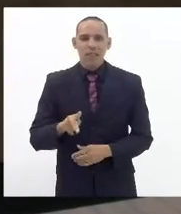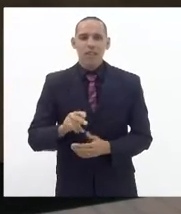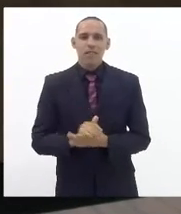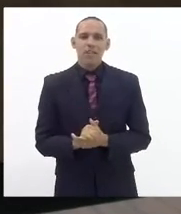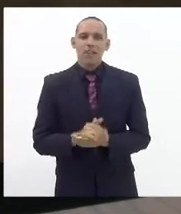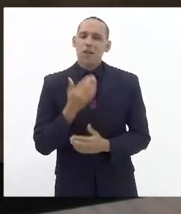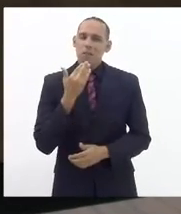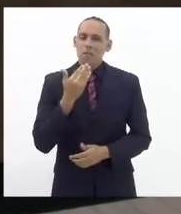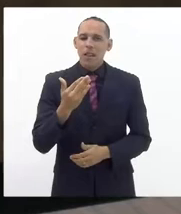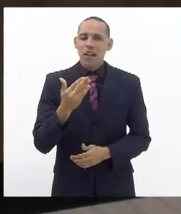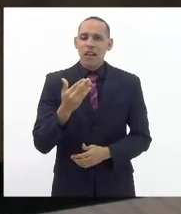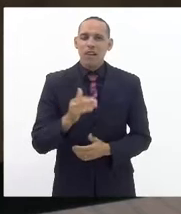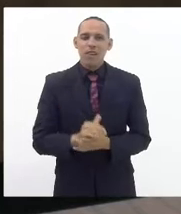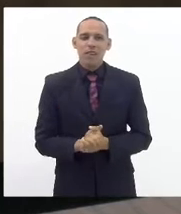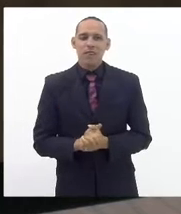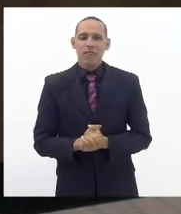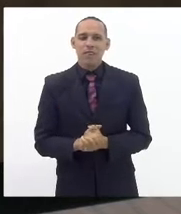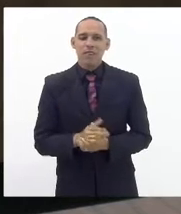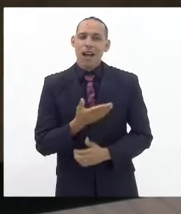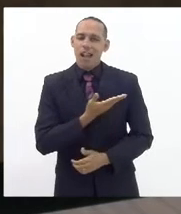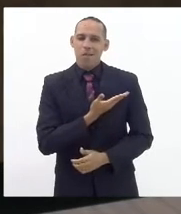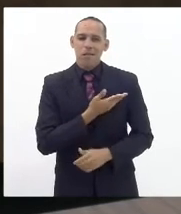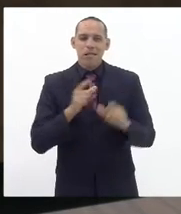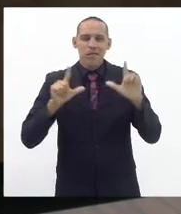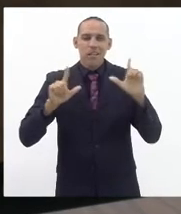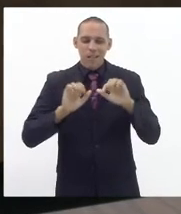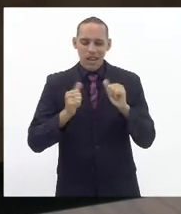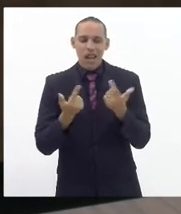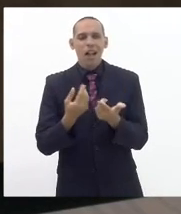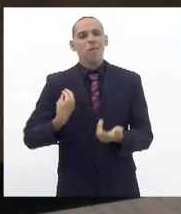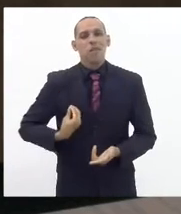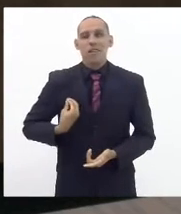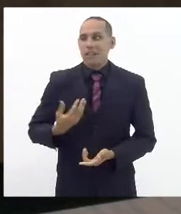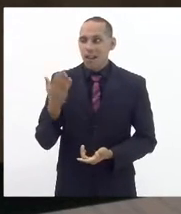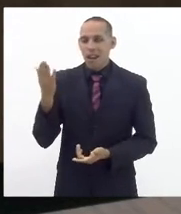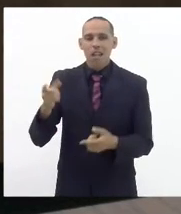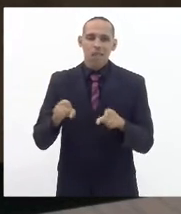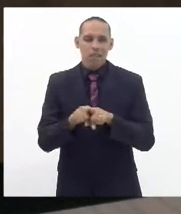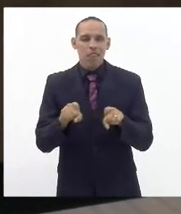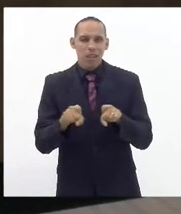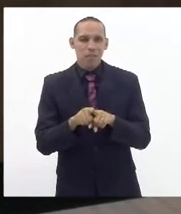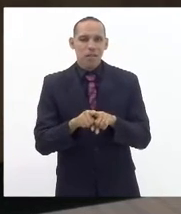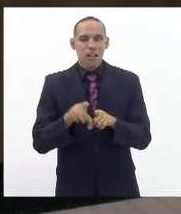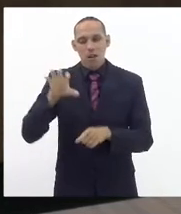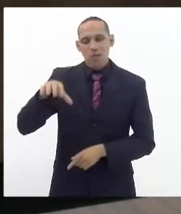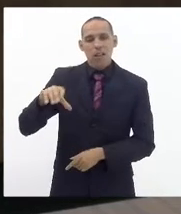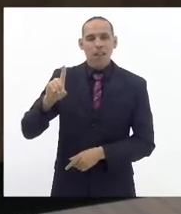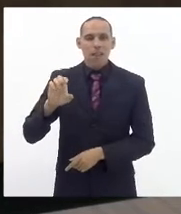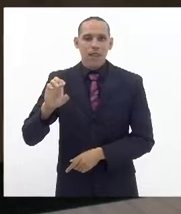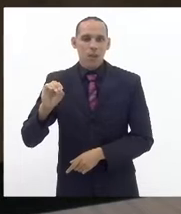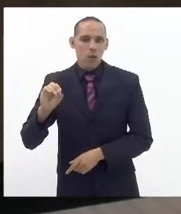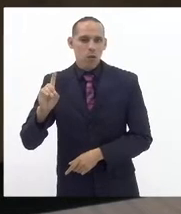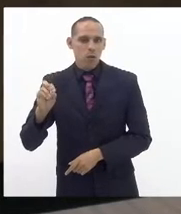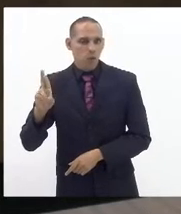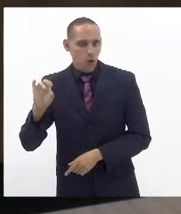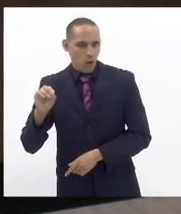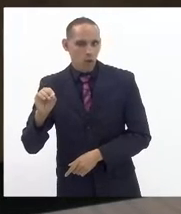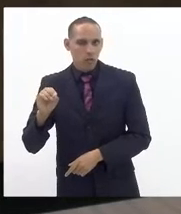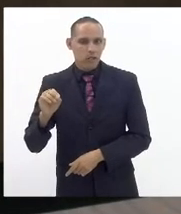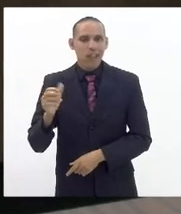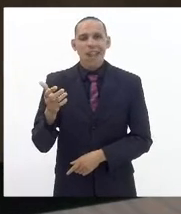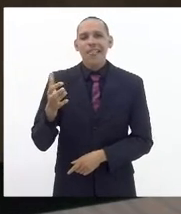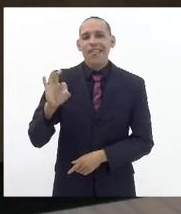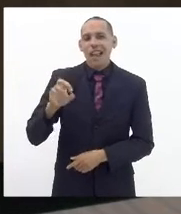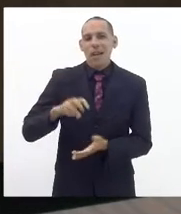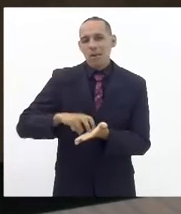que solicitasse, né, dos nossos amigos da TV Alerge, para estarem presentes lá na estação de Deodoro, segunda-feira, às 10 horas da manhã, para